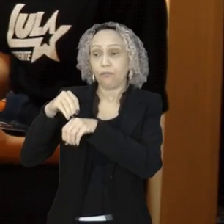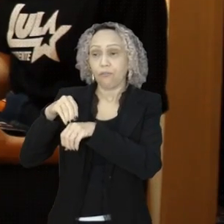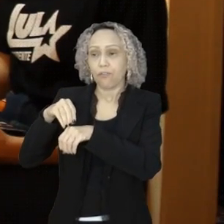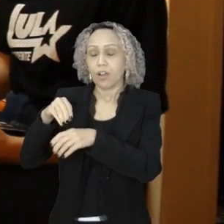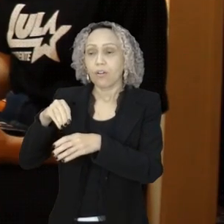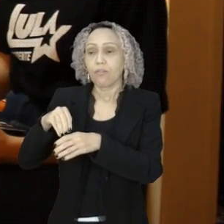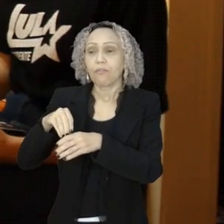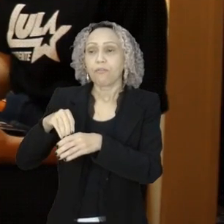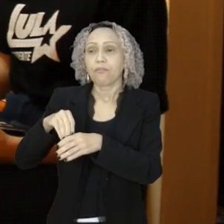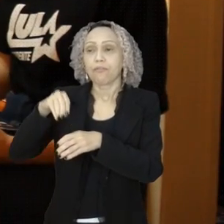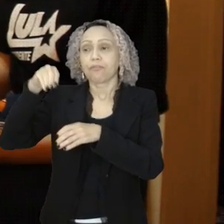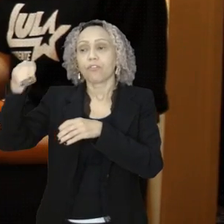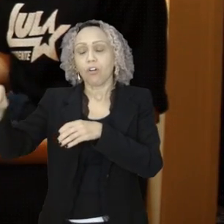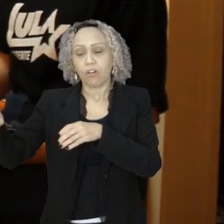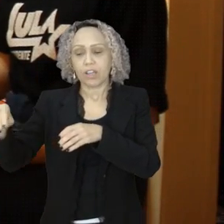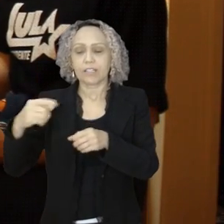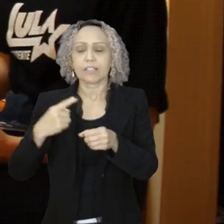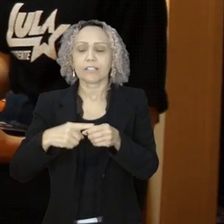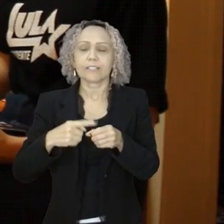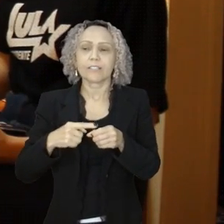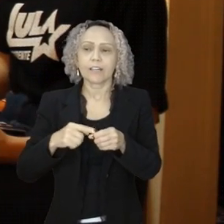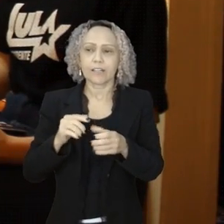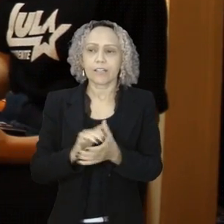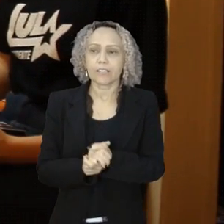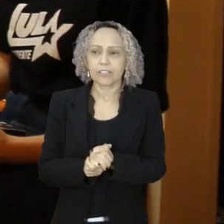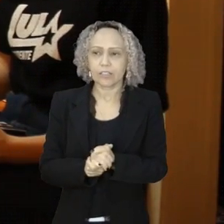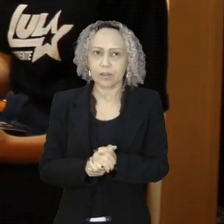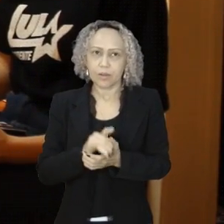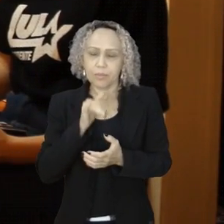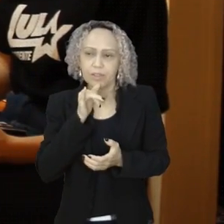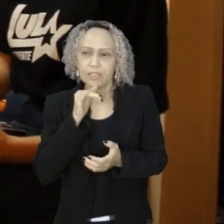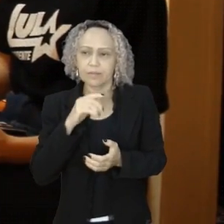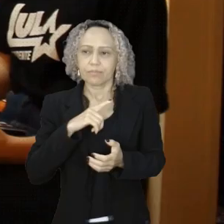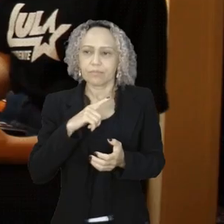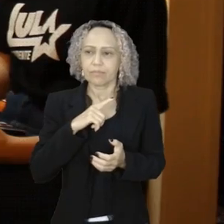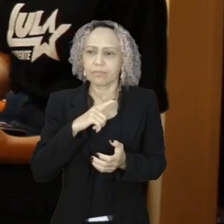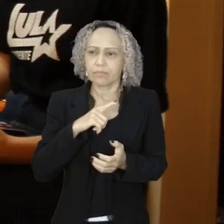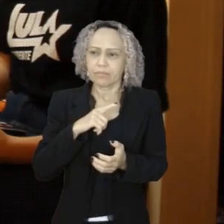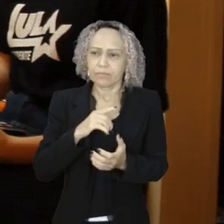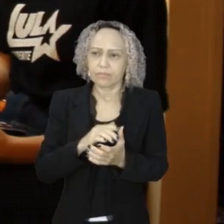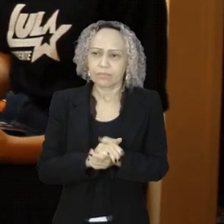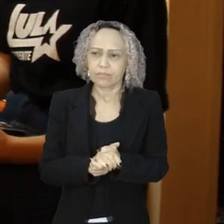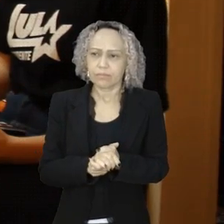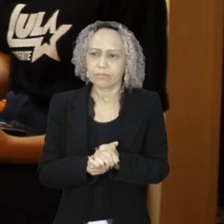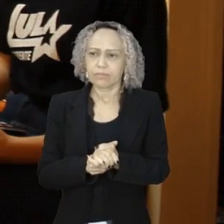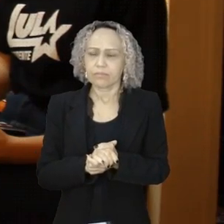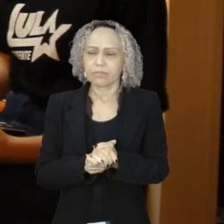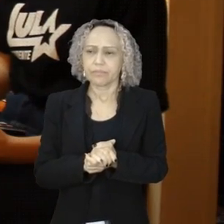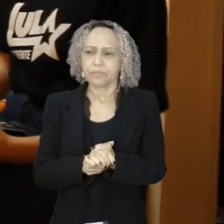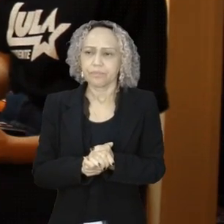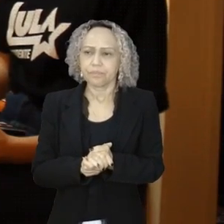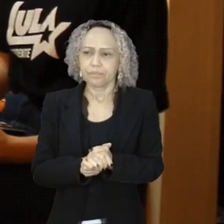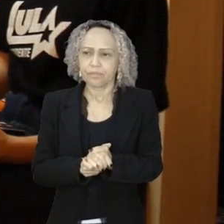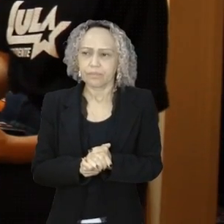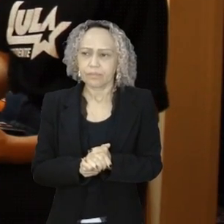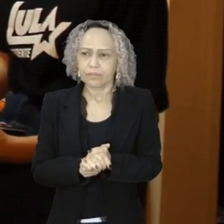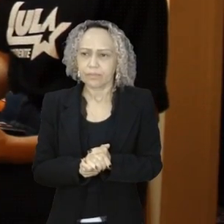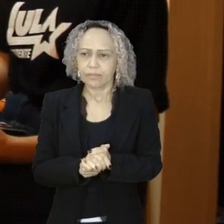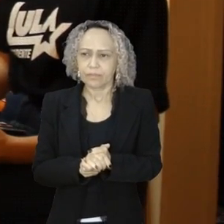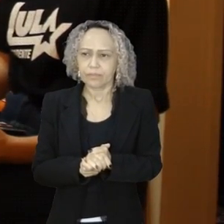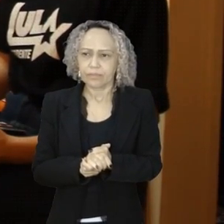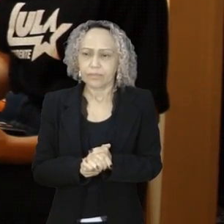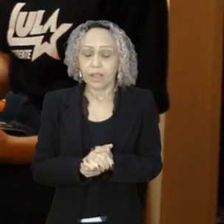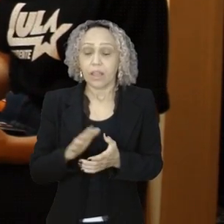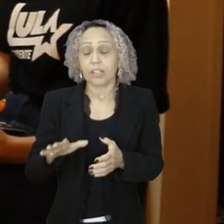Uhum. Reunião, a eleição da Rainha dos Estudantes. Tinha nada que ver com nós, né? Os filhos